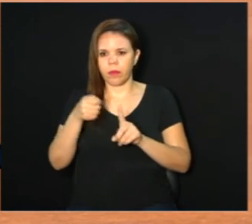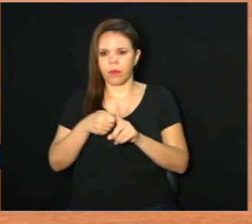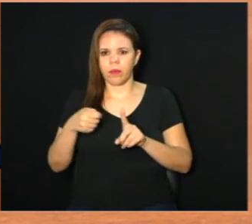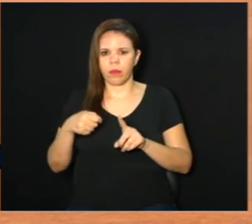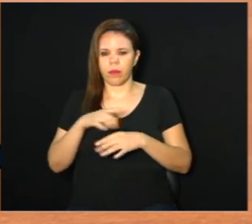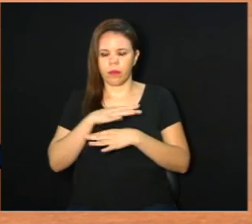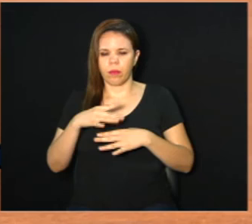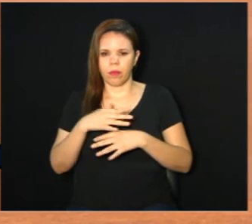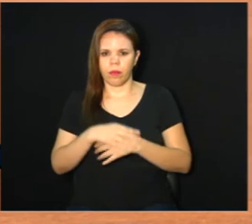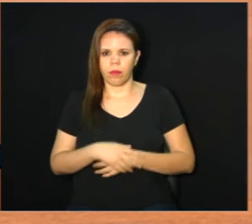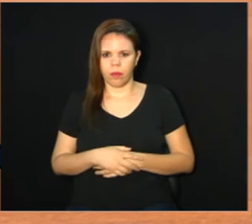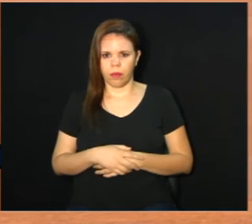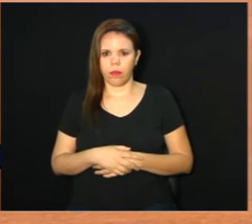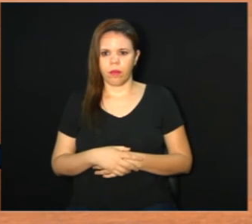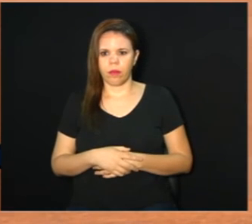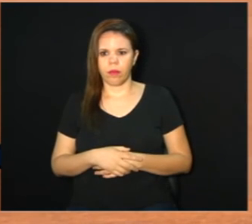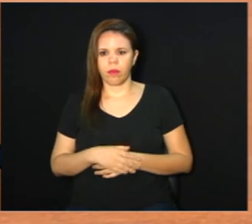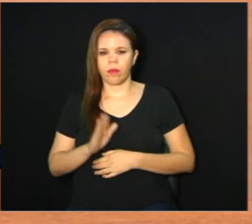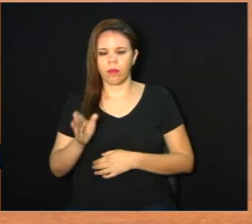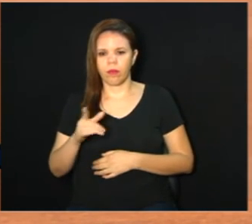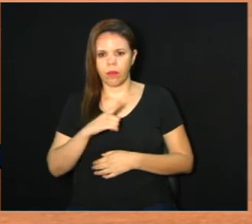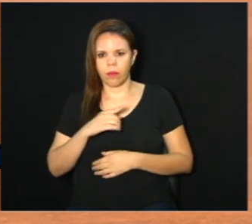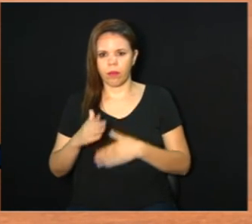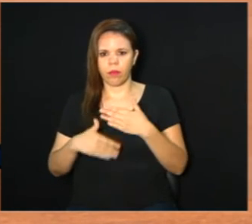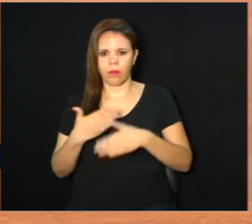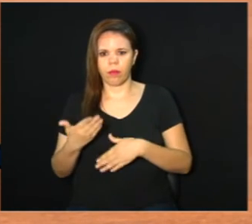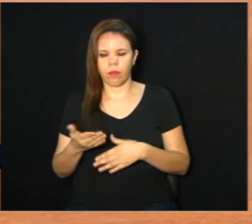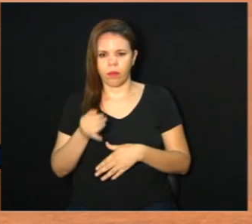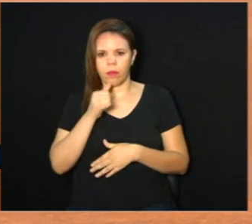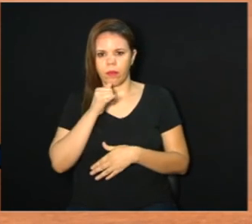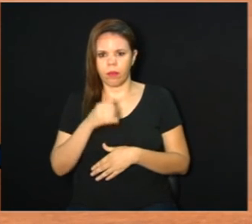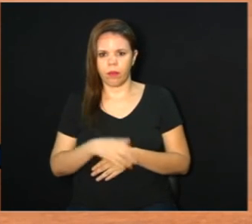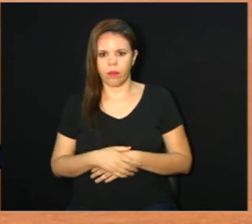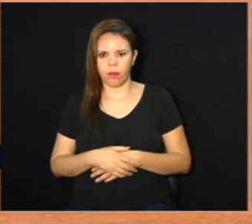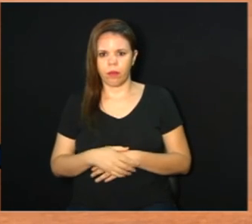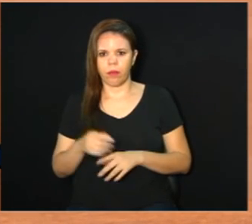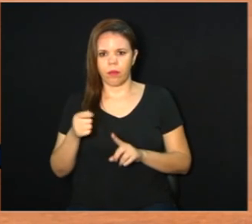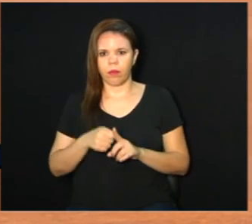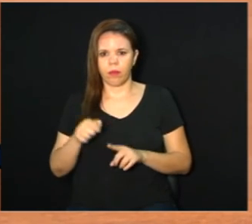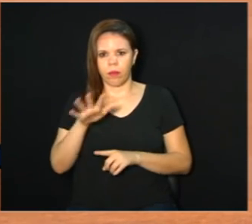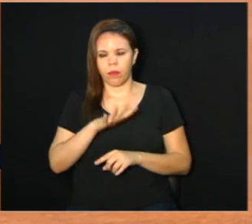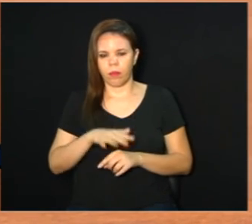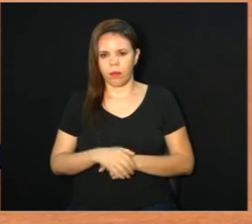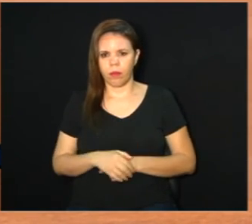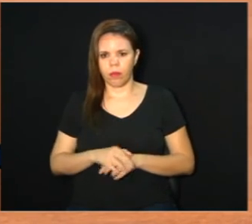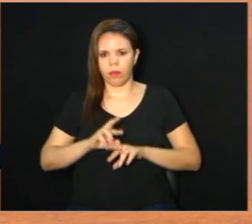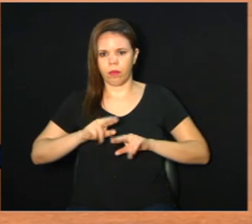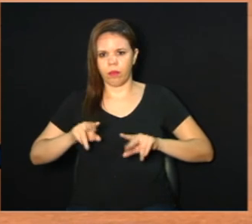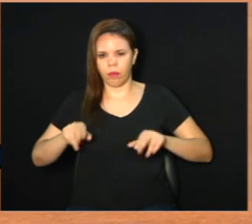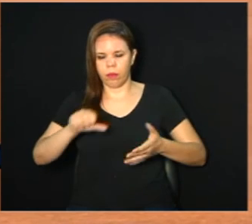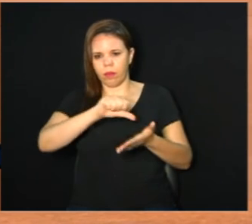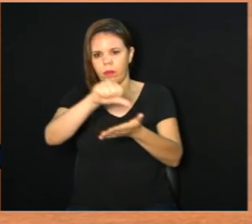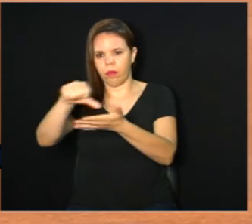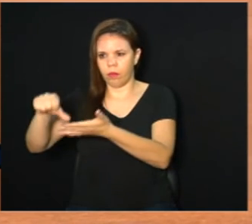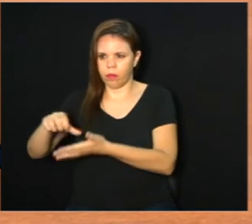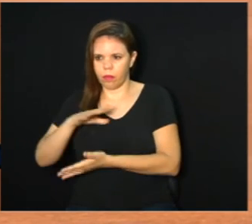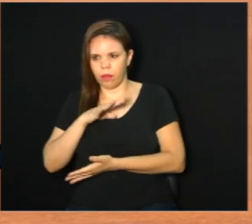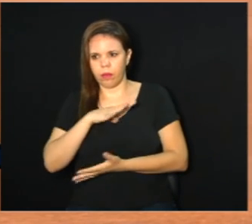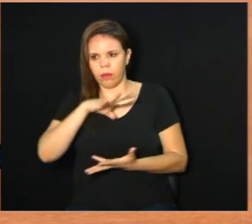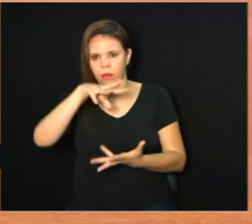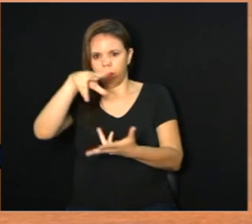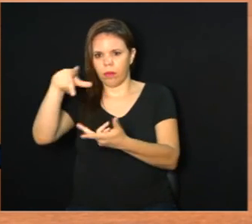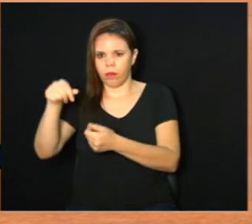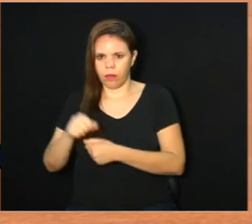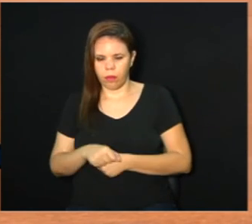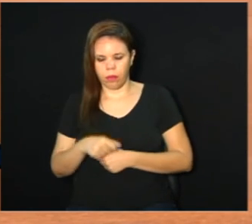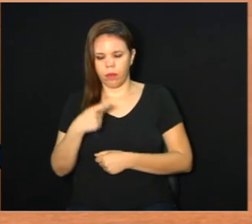nossa cidade, como já estão em andamento, por exemplo, políticas públicas nessa área em diversas cidades do mundo. Então, dessa